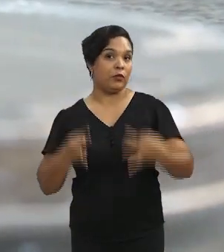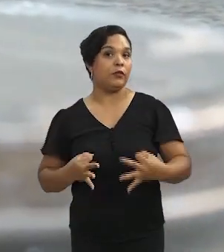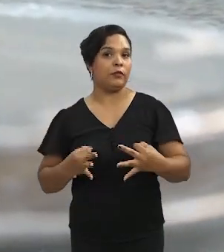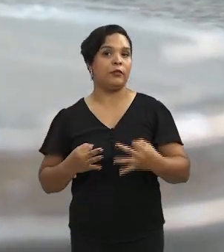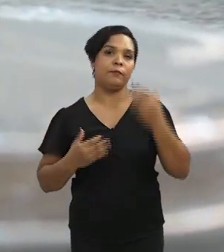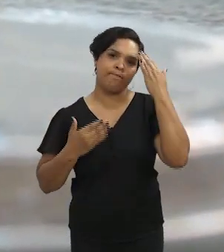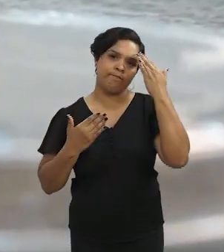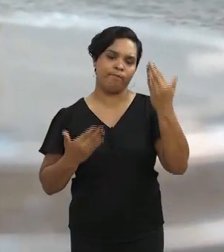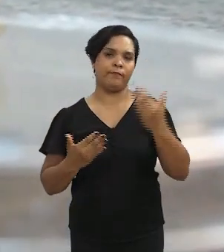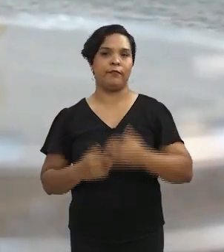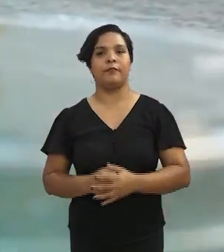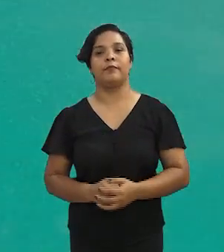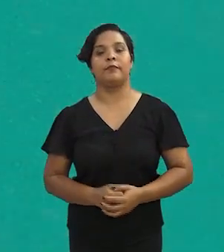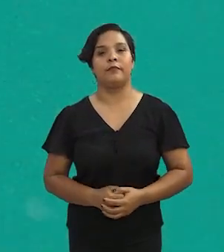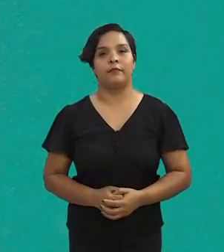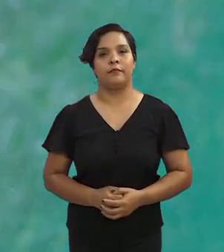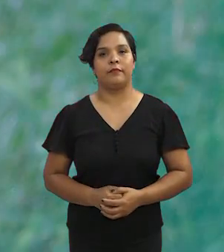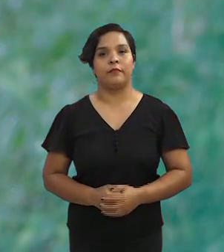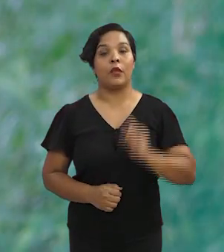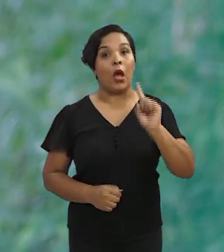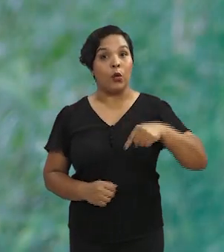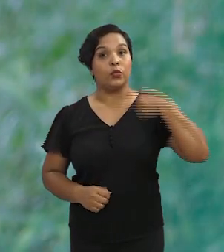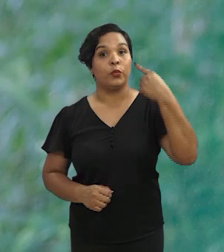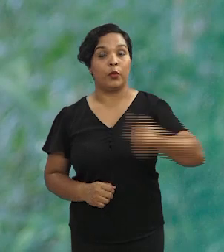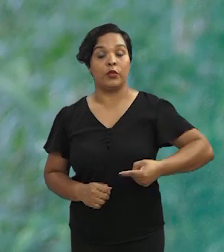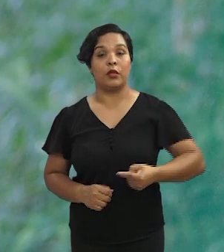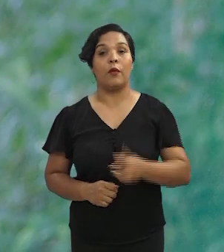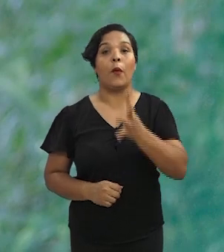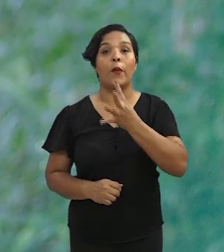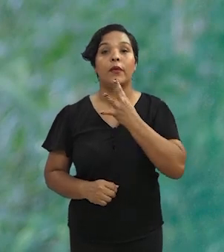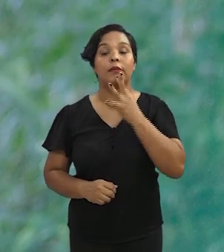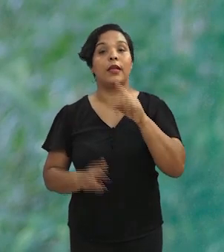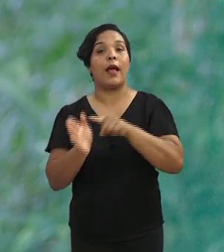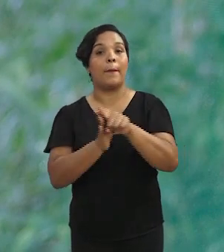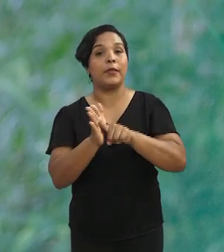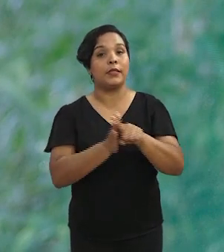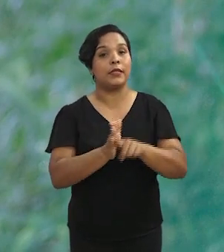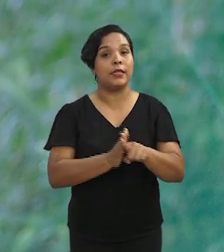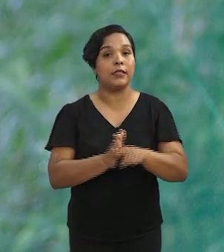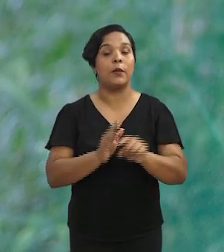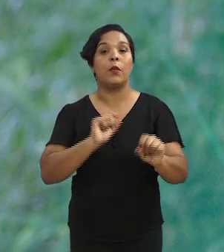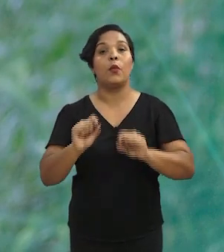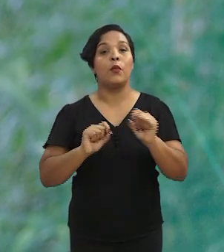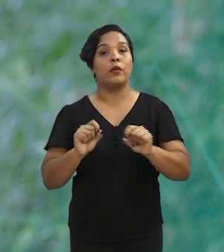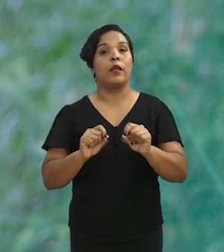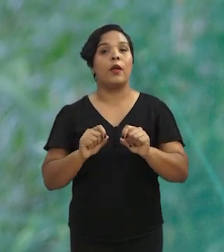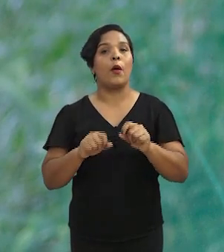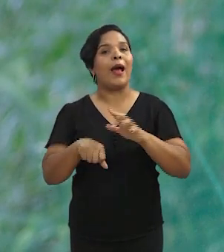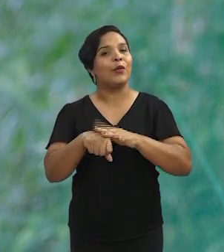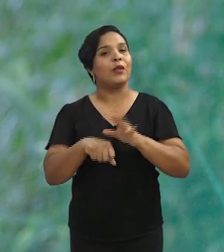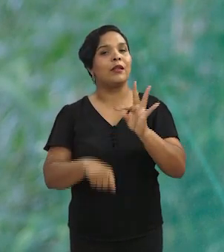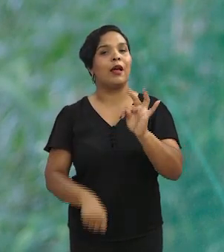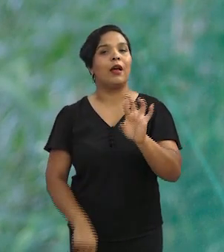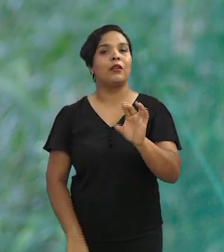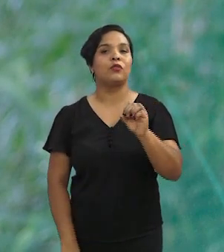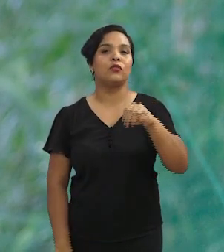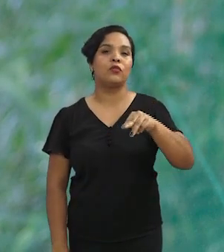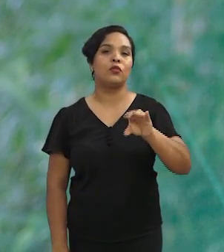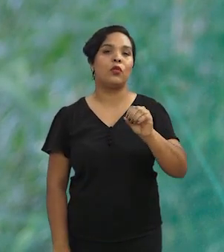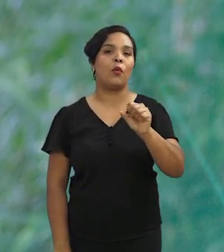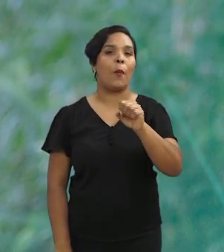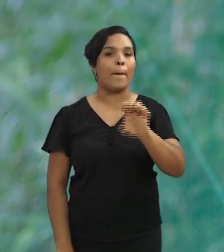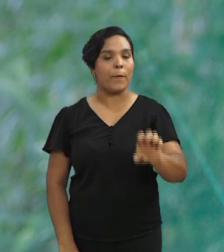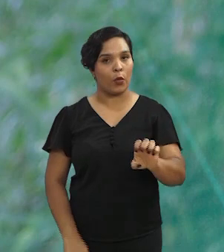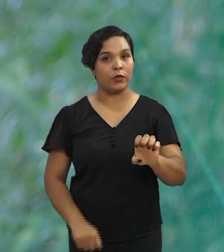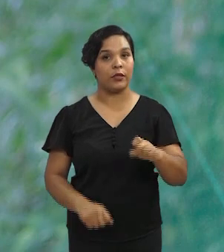digno e gratificante. No próximo bloco, vamos conhecer uma pesquisa sobre a incidência de trombose em